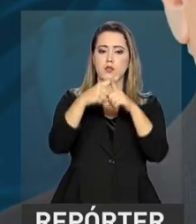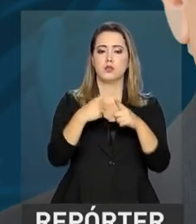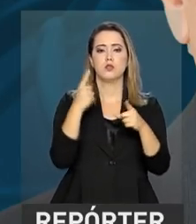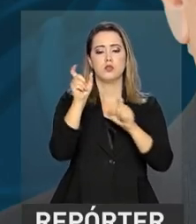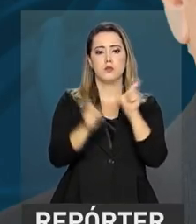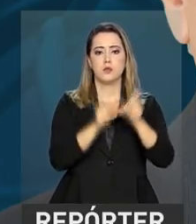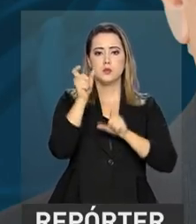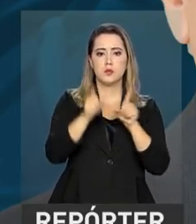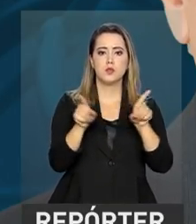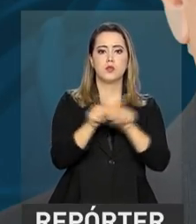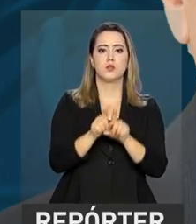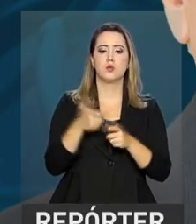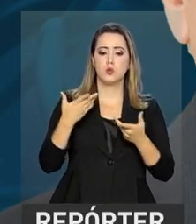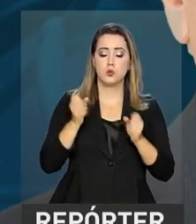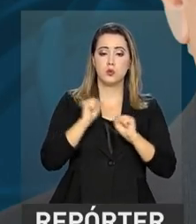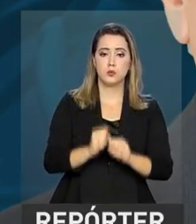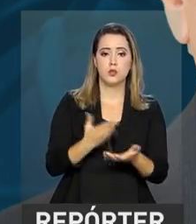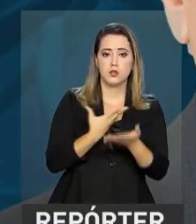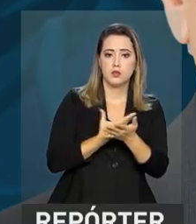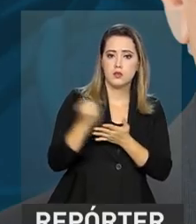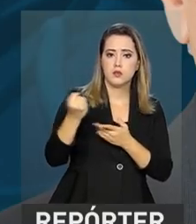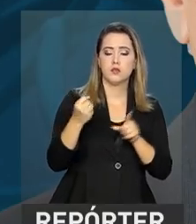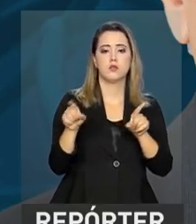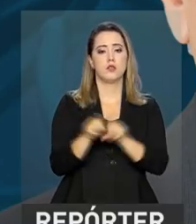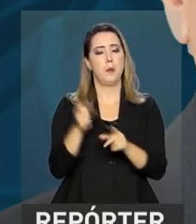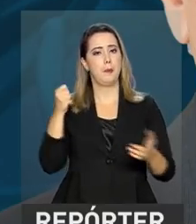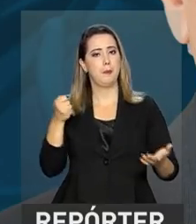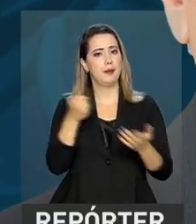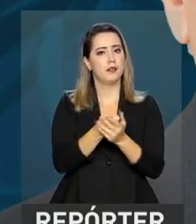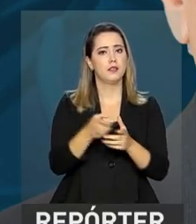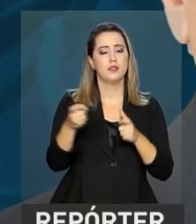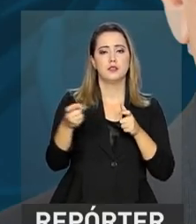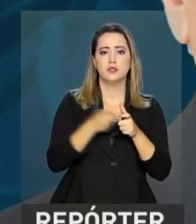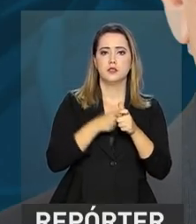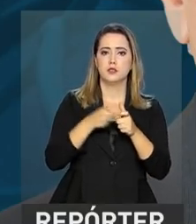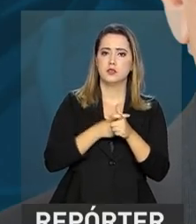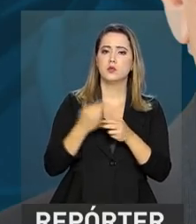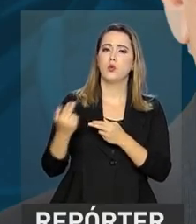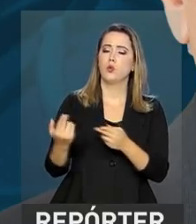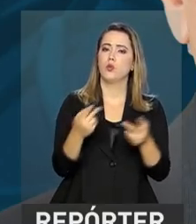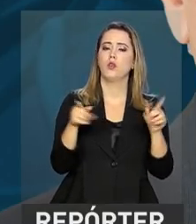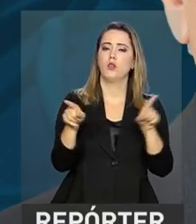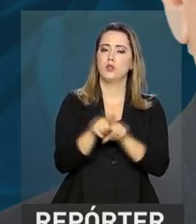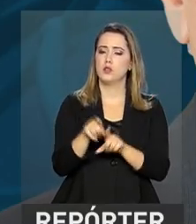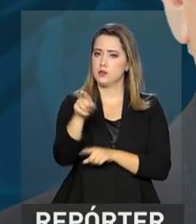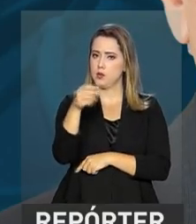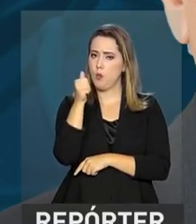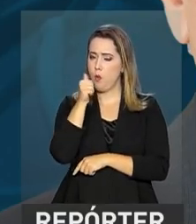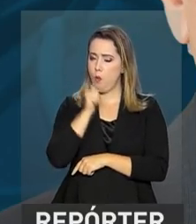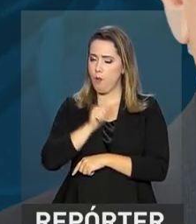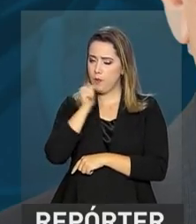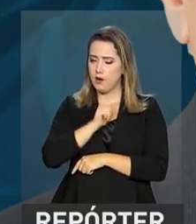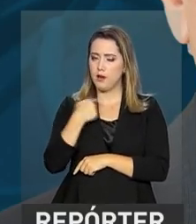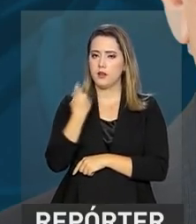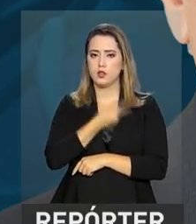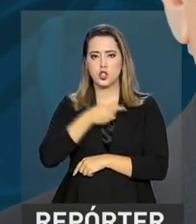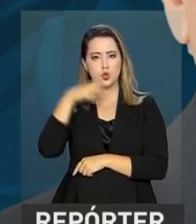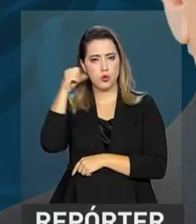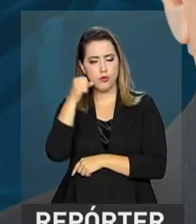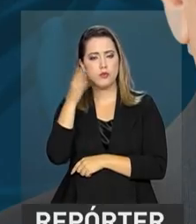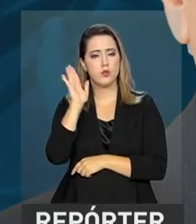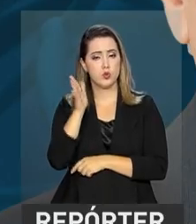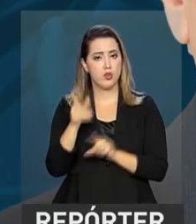os trabalhadores e trabalhadoras que puderam pagar suas dívidas como foi o caso da eda que nós acabamos de ouvir a pouco